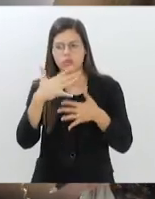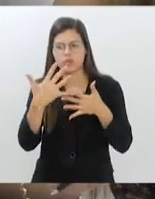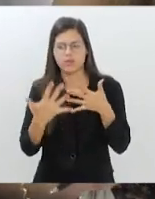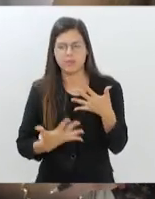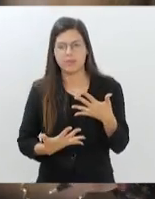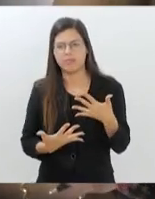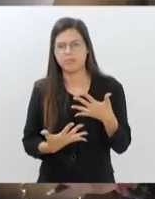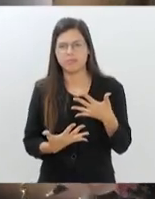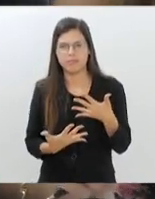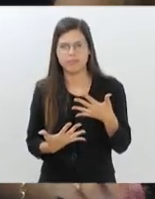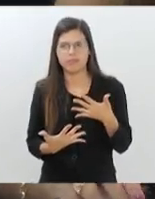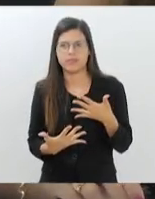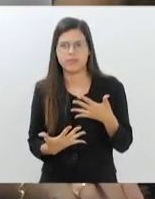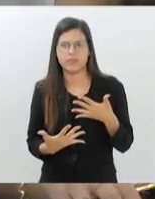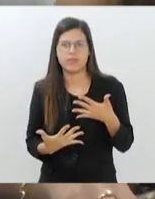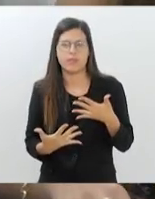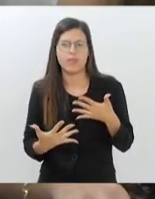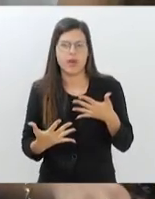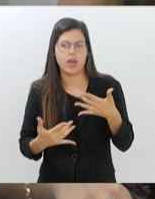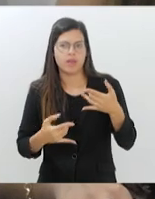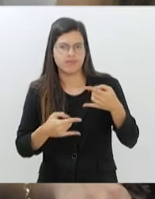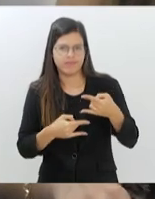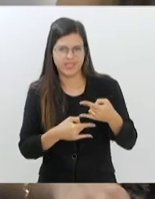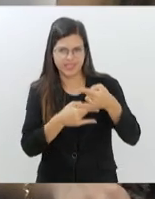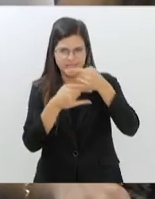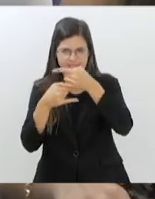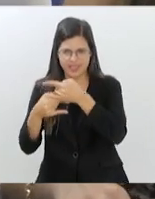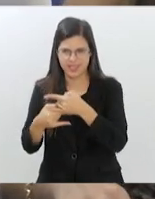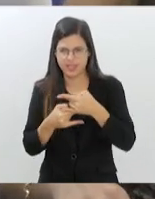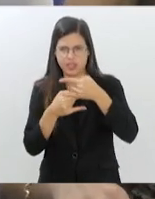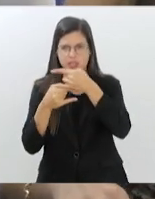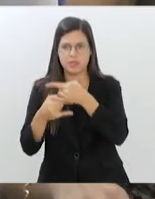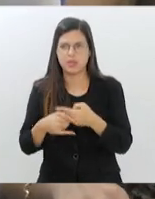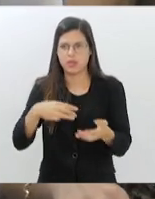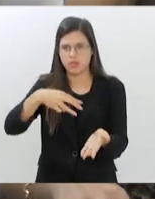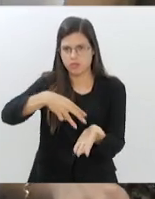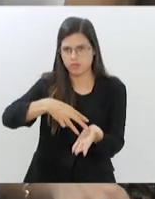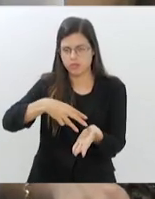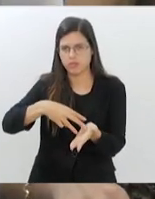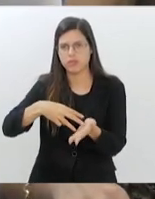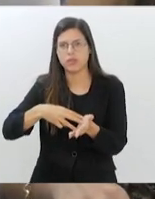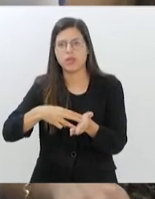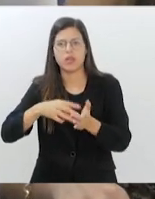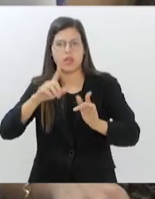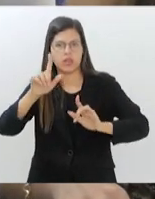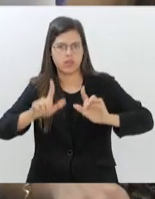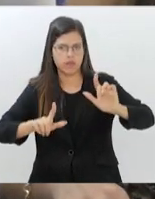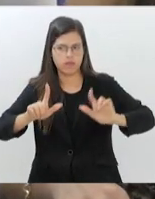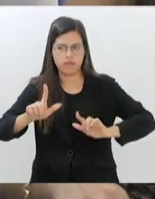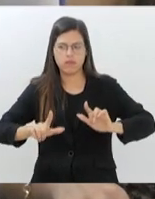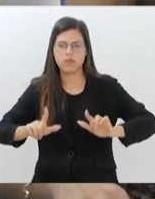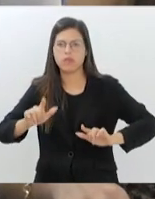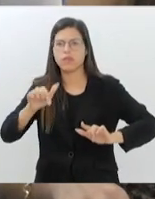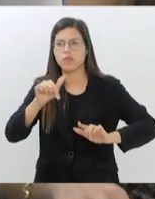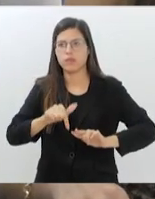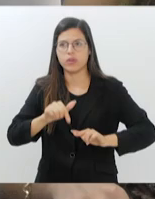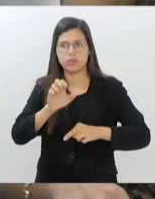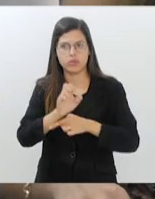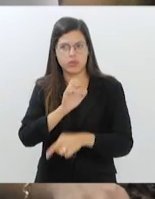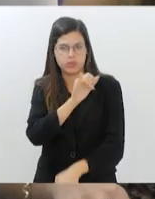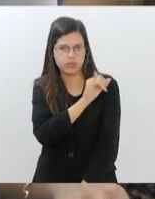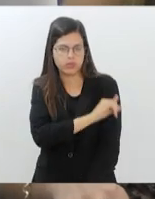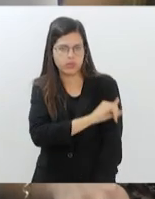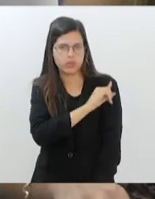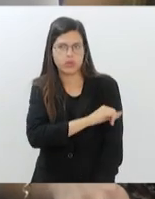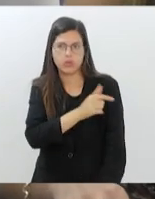na nas transmissões dos desfiles das escolas de samba pelas emissoras de televisão aberta no âmbito do Estado do Rio de Janeiro e da